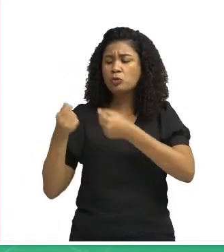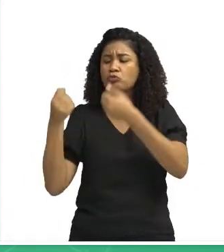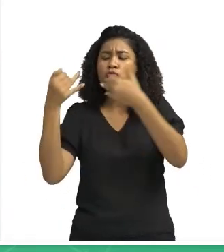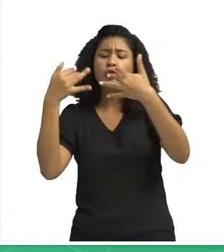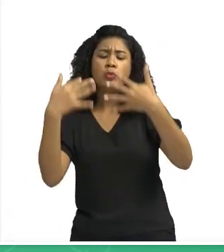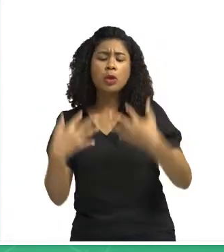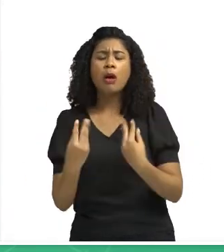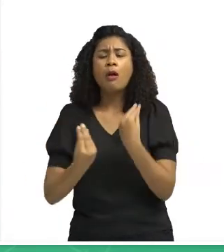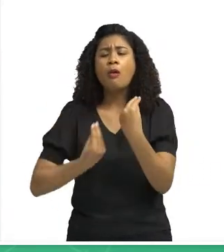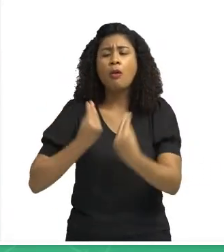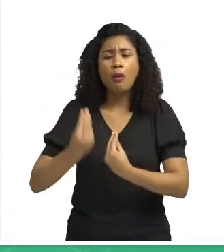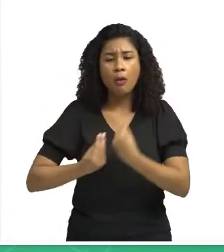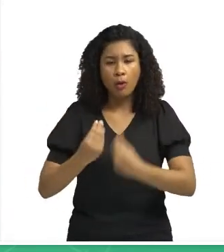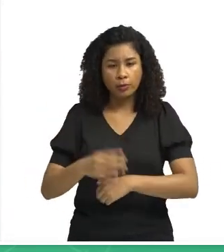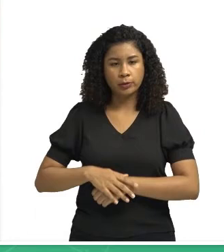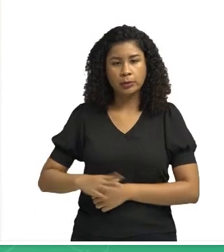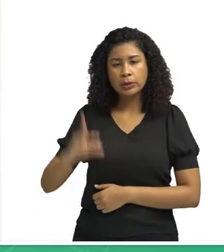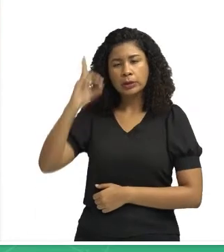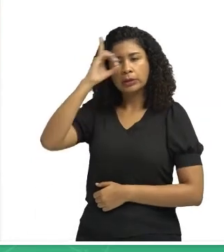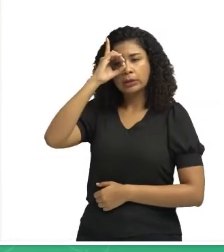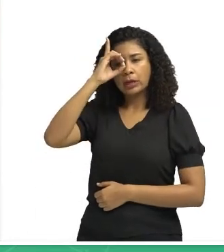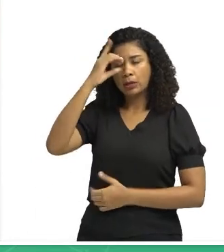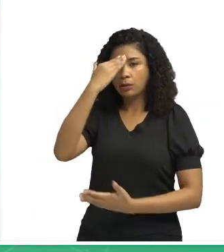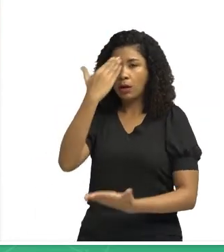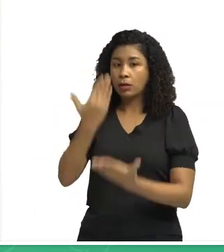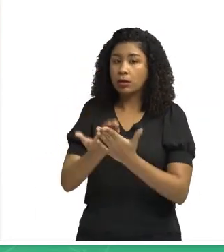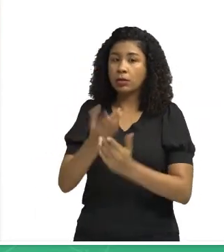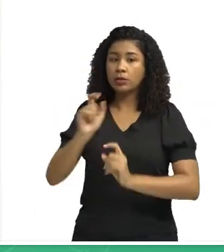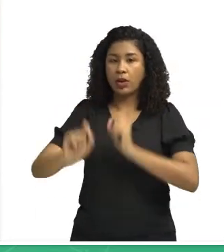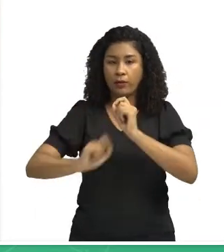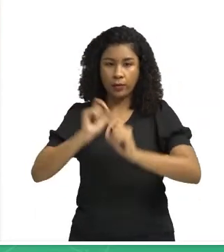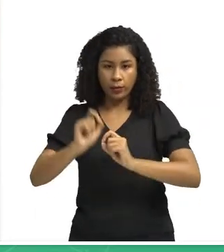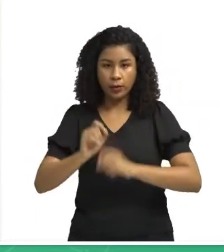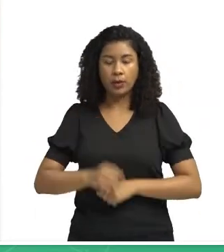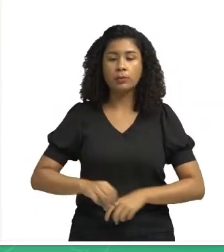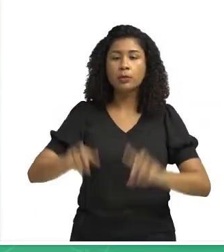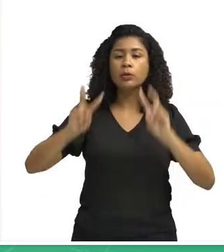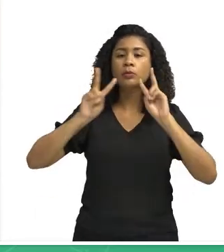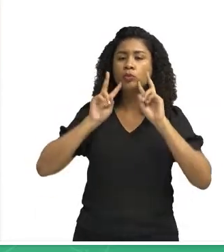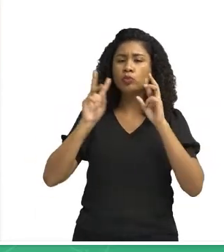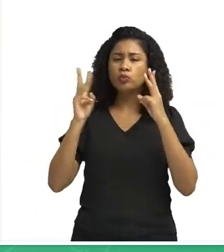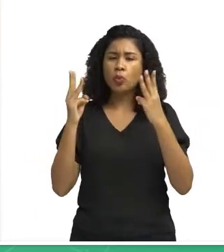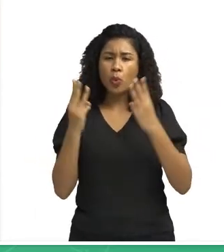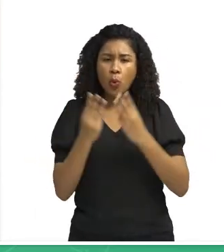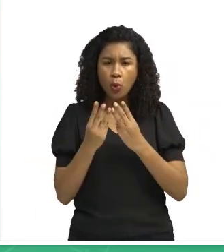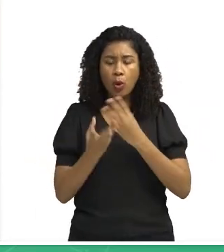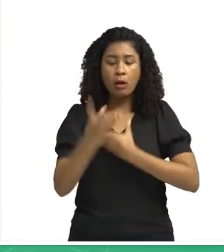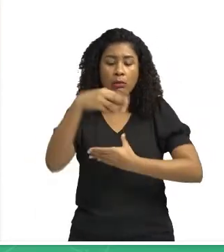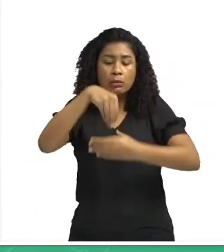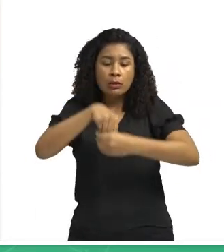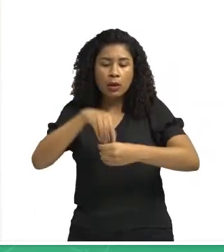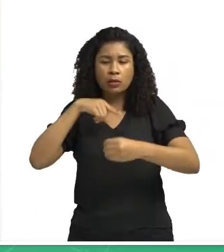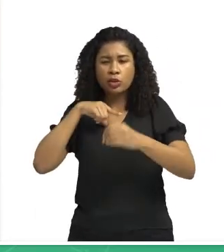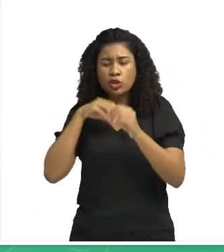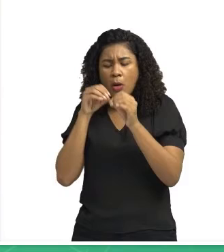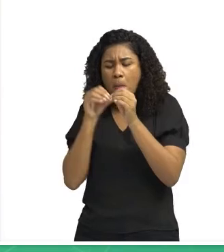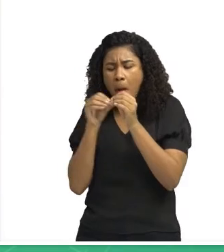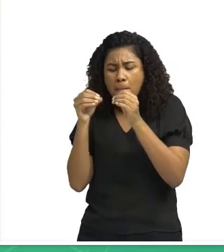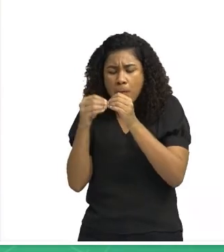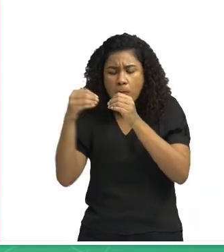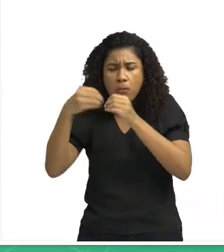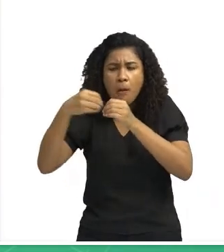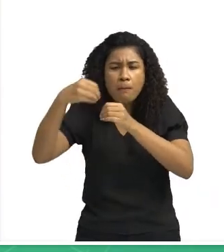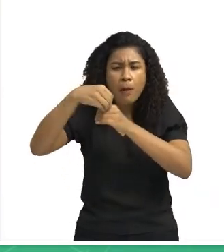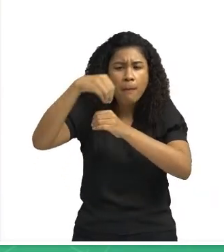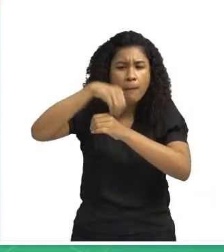ele, a matéria era formada por pequenas partículas, né,